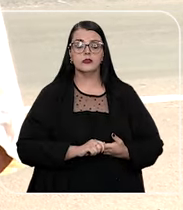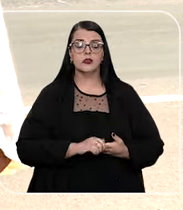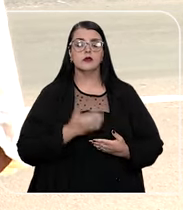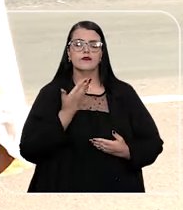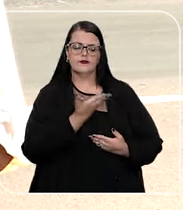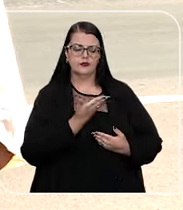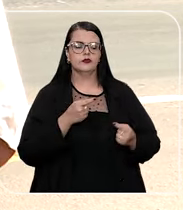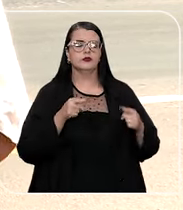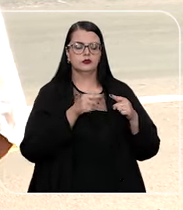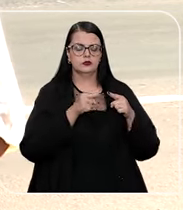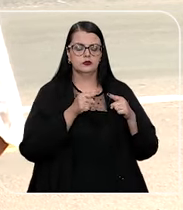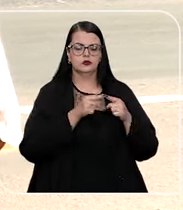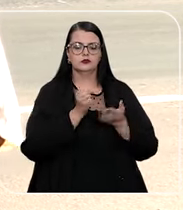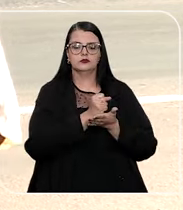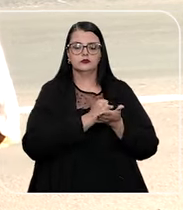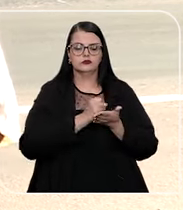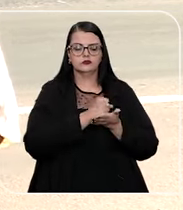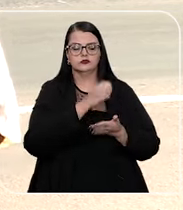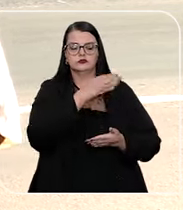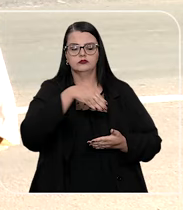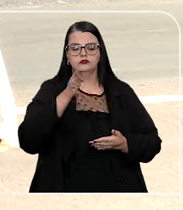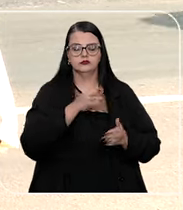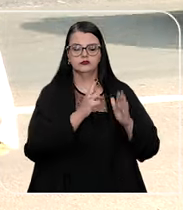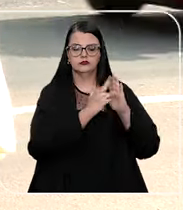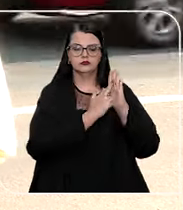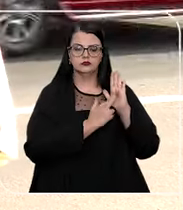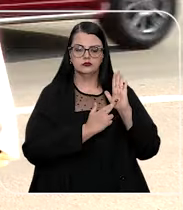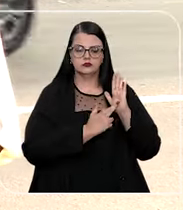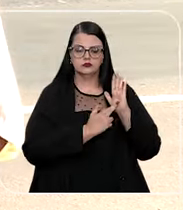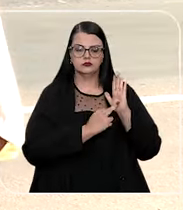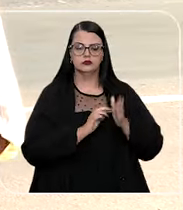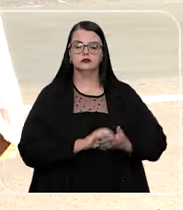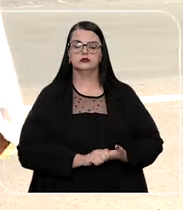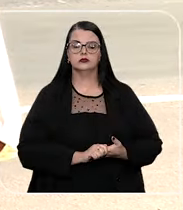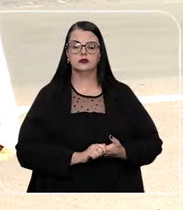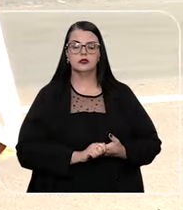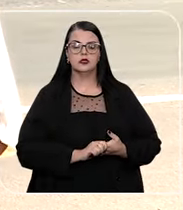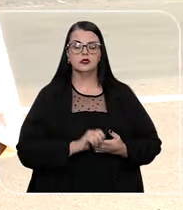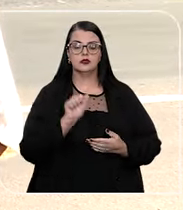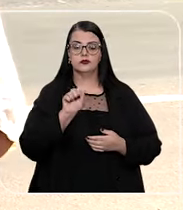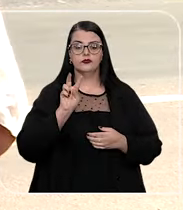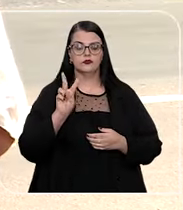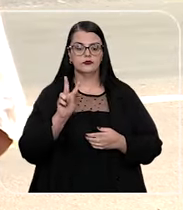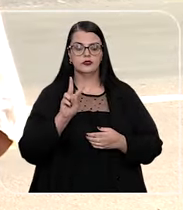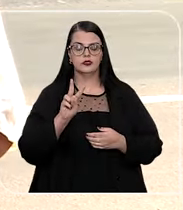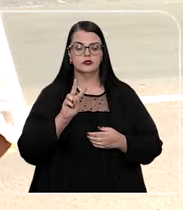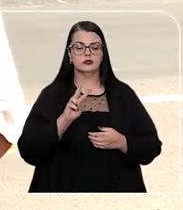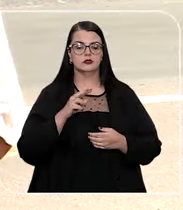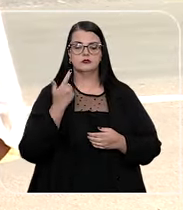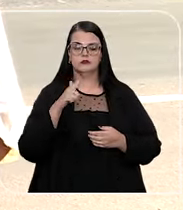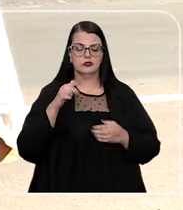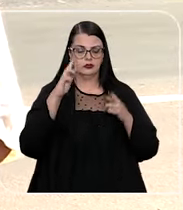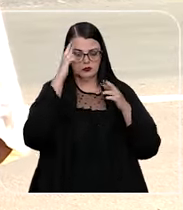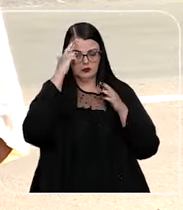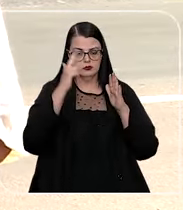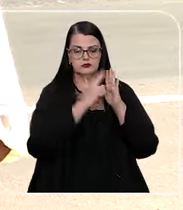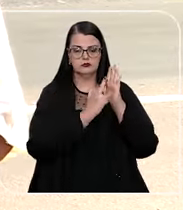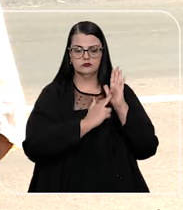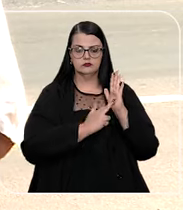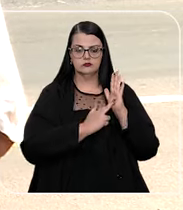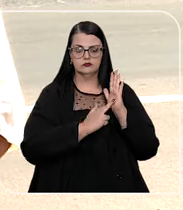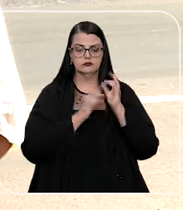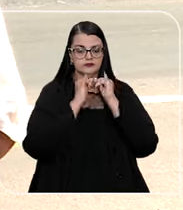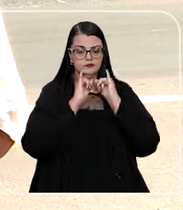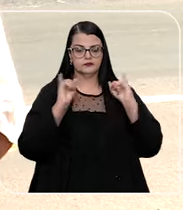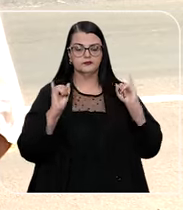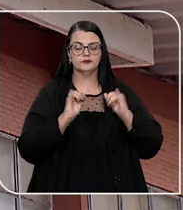parcialmente a favor da farmacêutica suspendendo os efeitos da resolução por entender que a Anvisa violou o princípio da legalidade ao